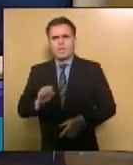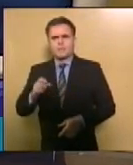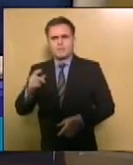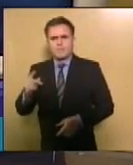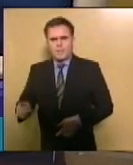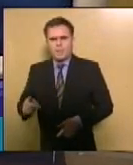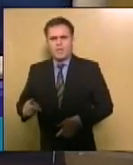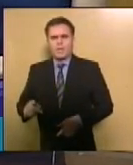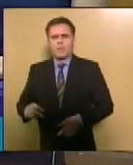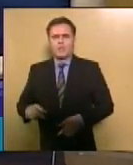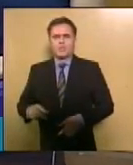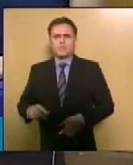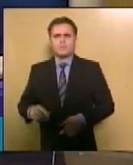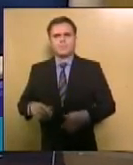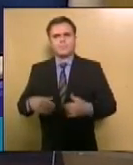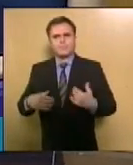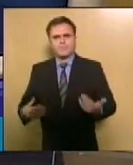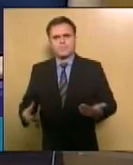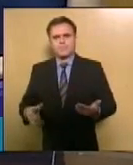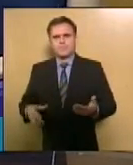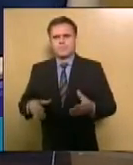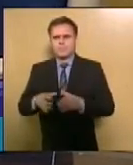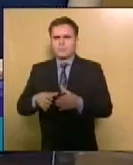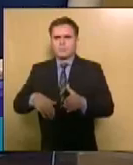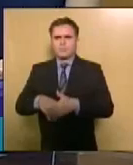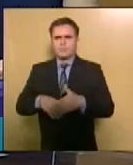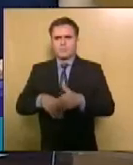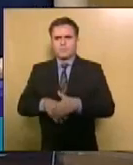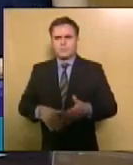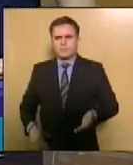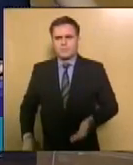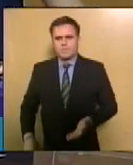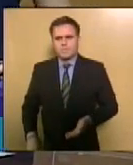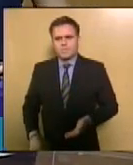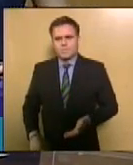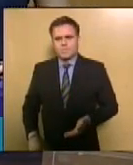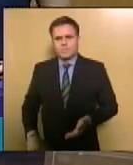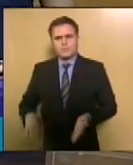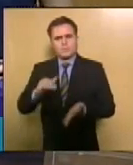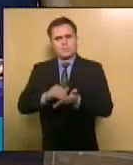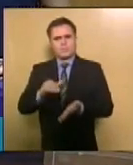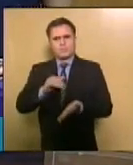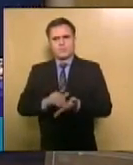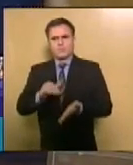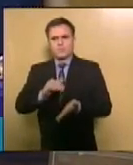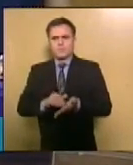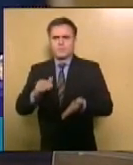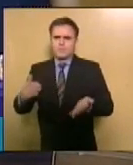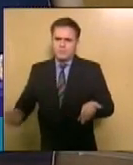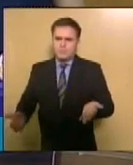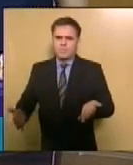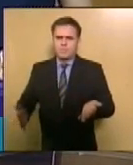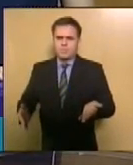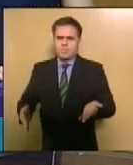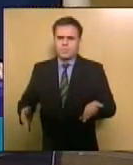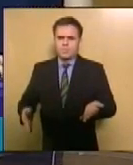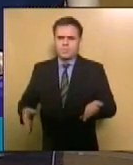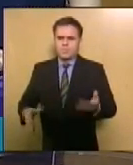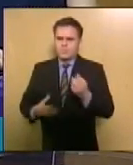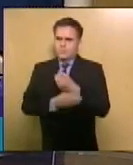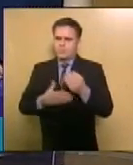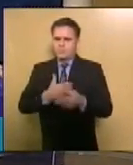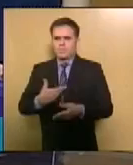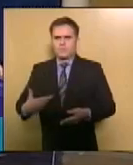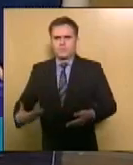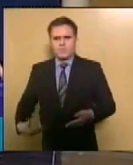Clube o que que é o SSP Futebol Clube Secretaria de Segurança Pública Futebol Clube é um problema parecido com o